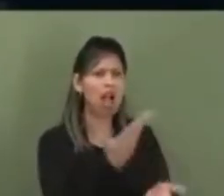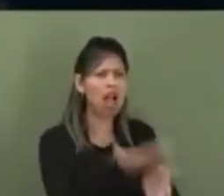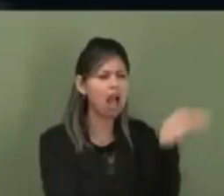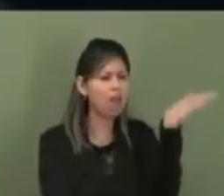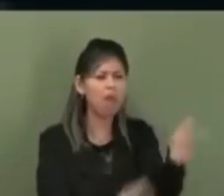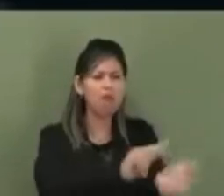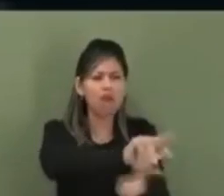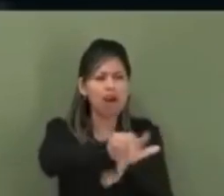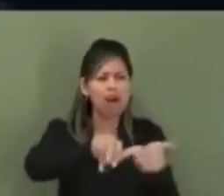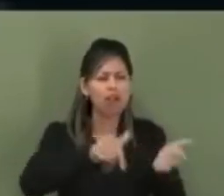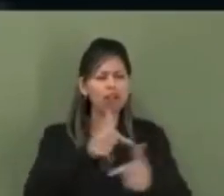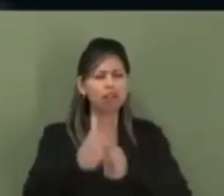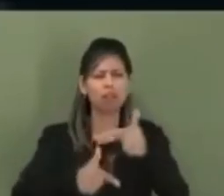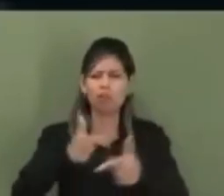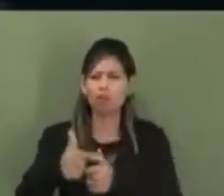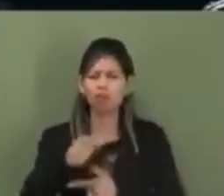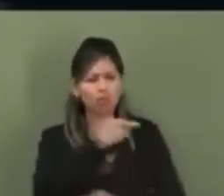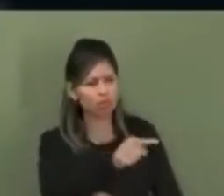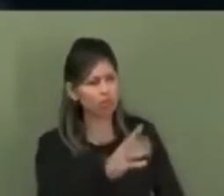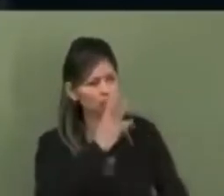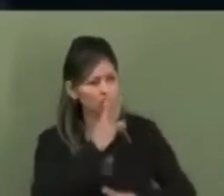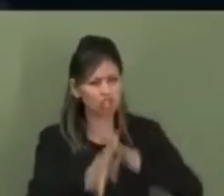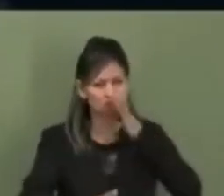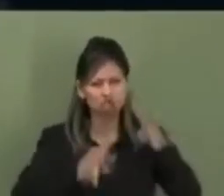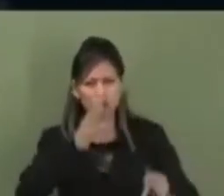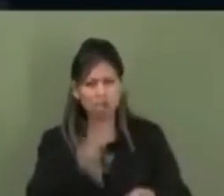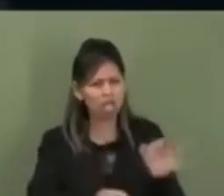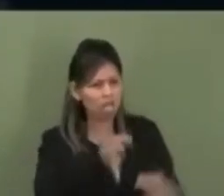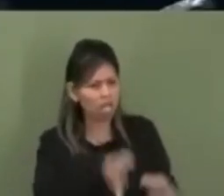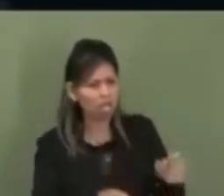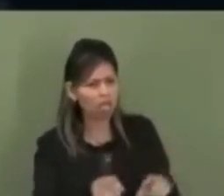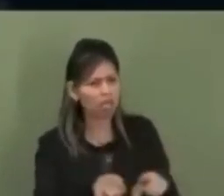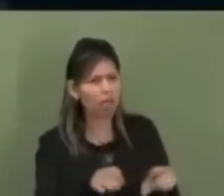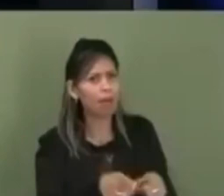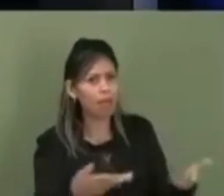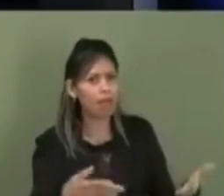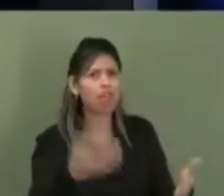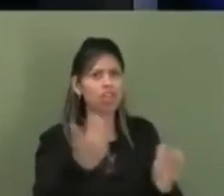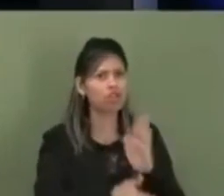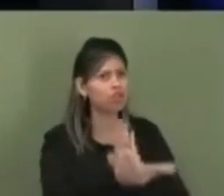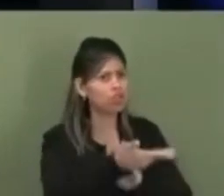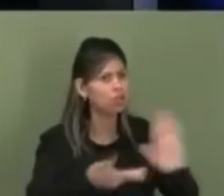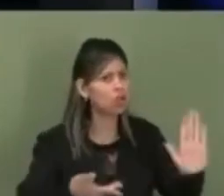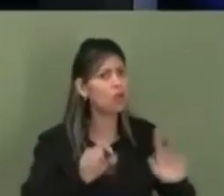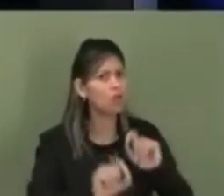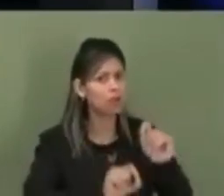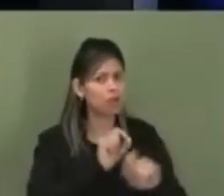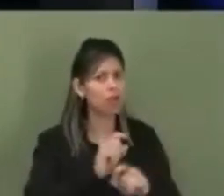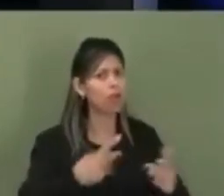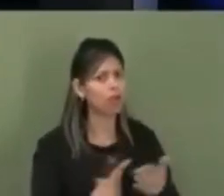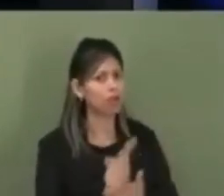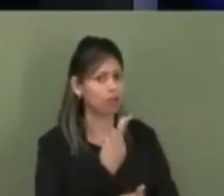V. Exª julgou. Todos os processos que V. Exª julgou foram anulados. E isso gerou